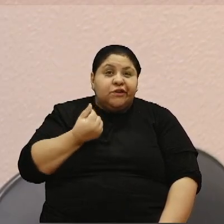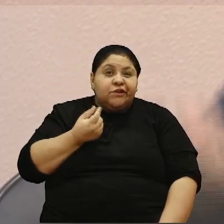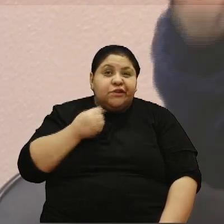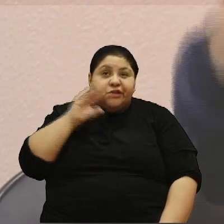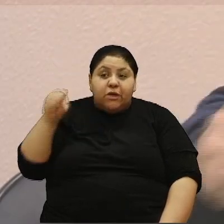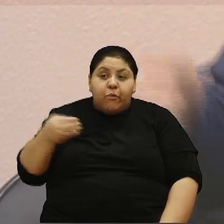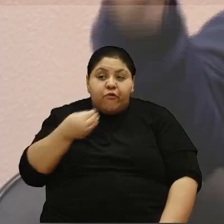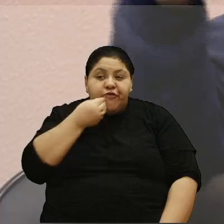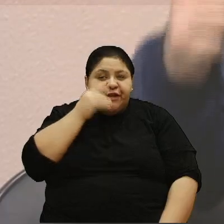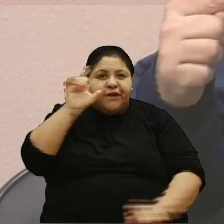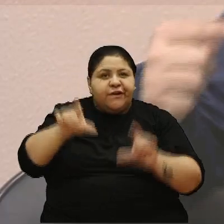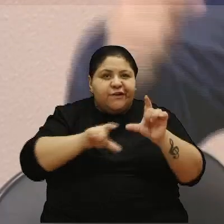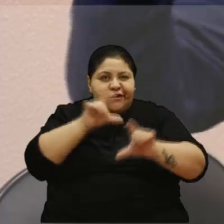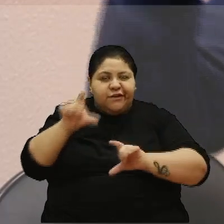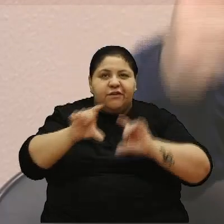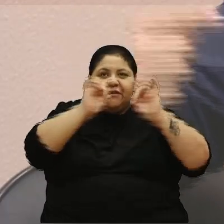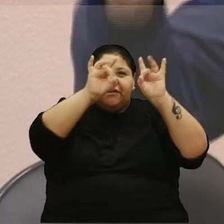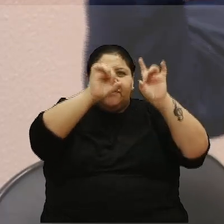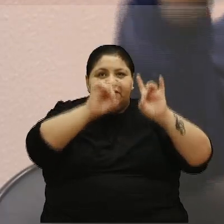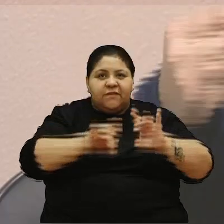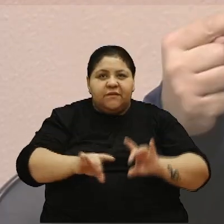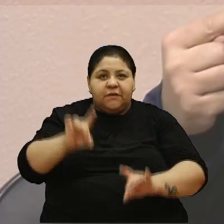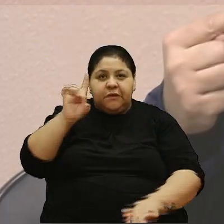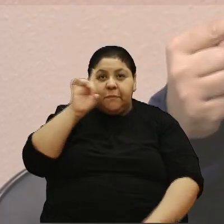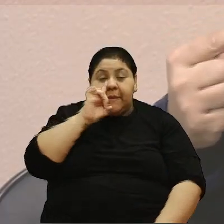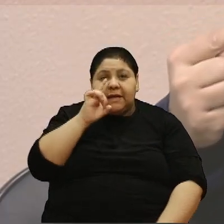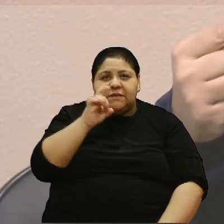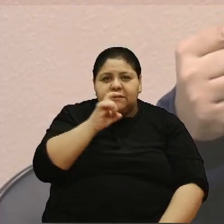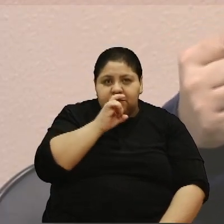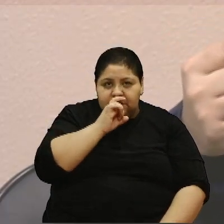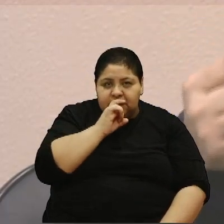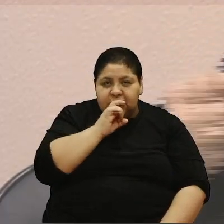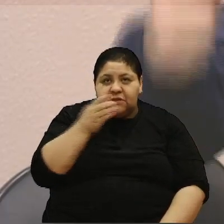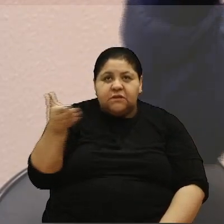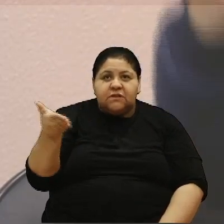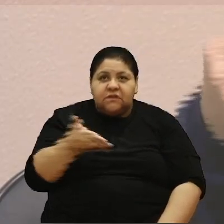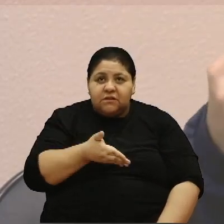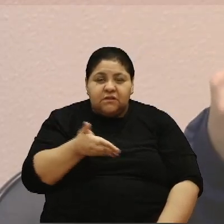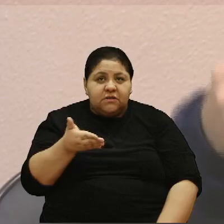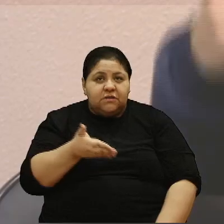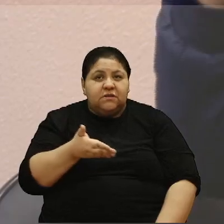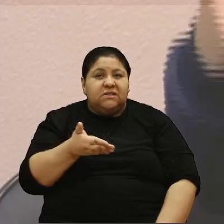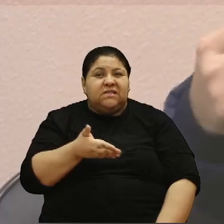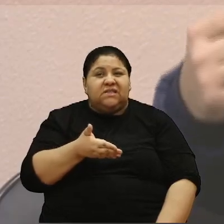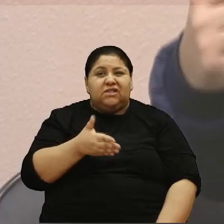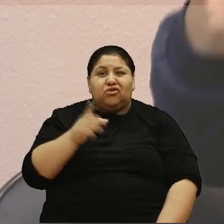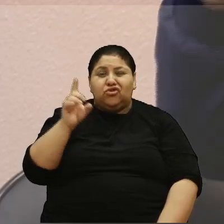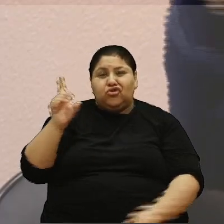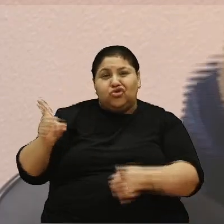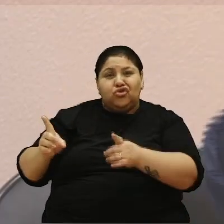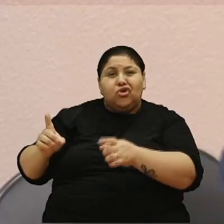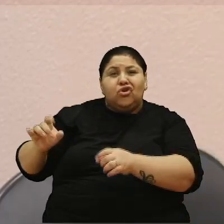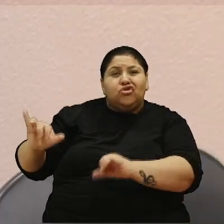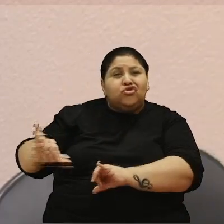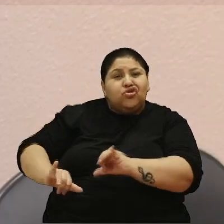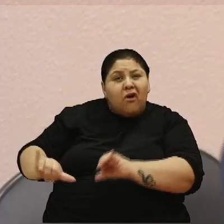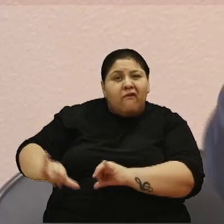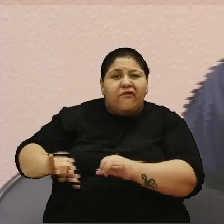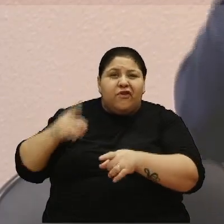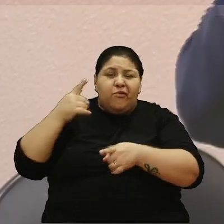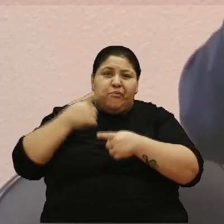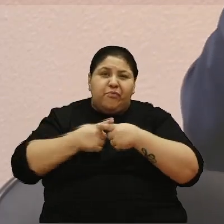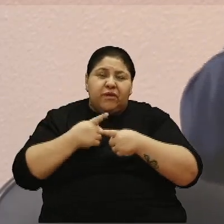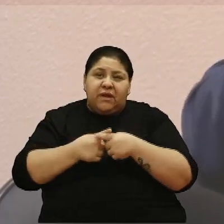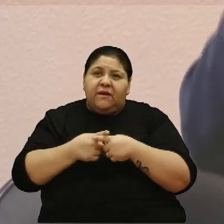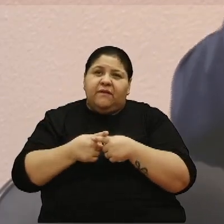pessoas, especialmente de pais e mães, que já são alijados em razão de uma condição, em